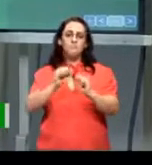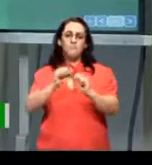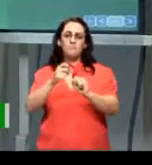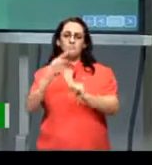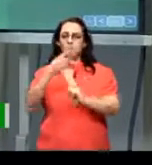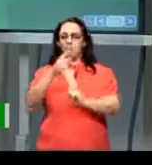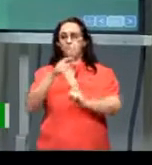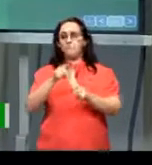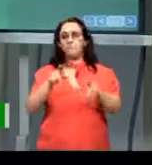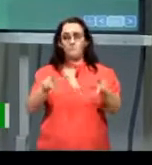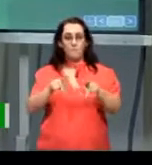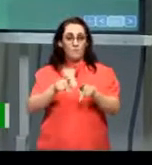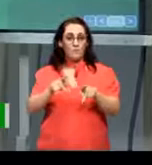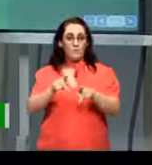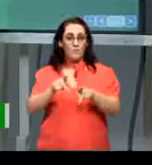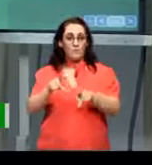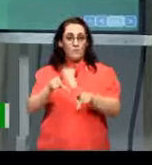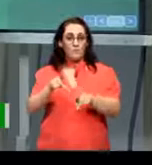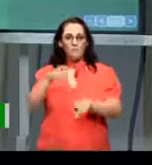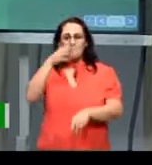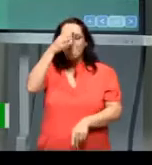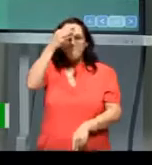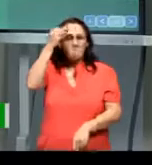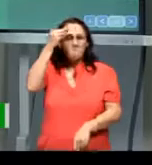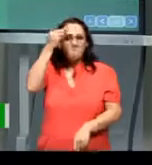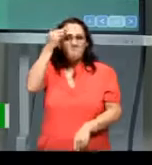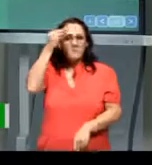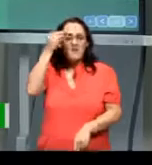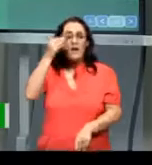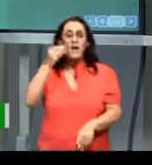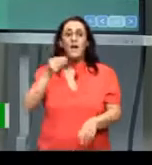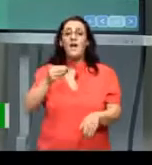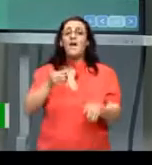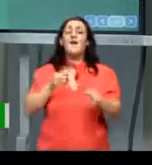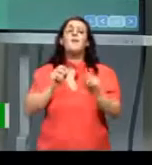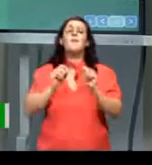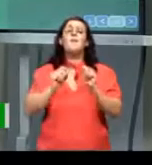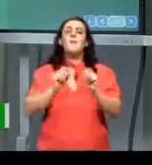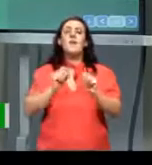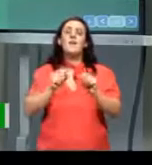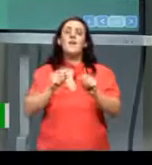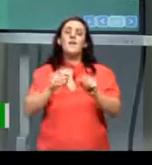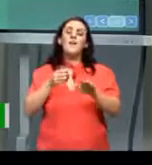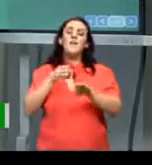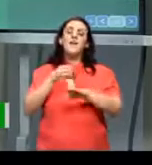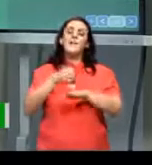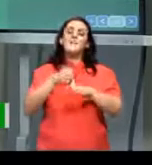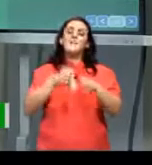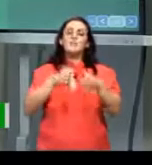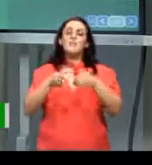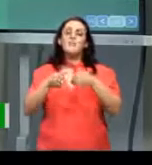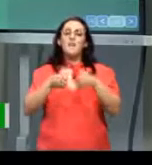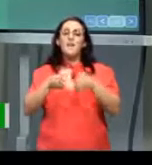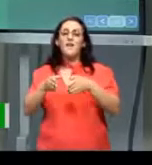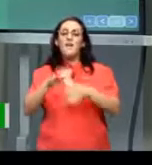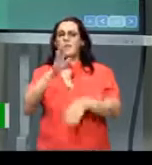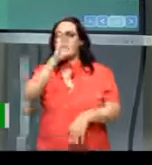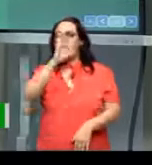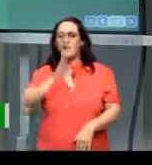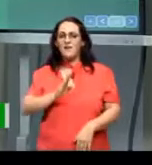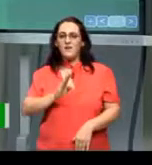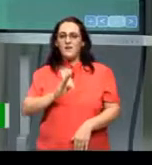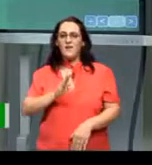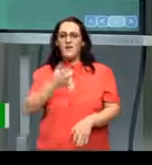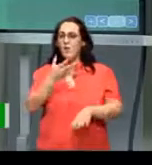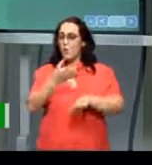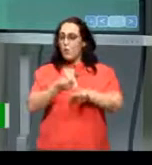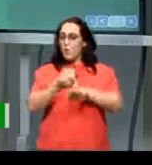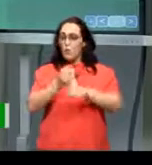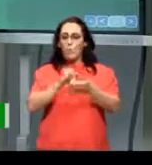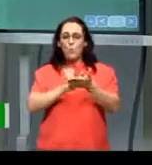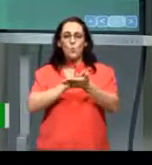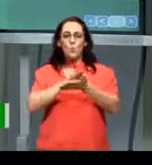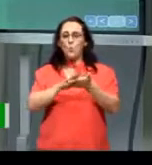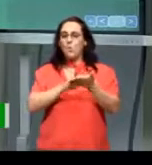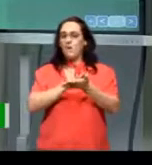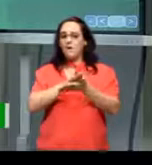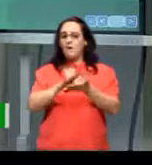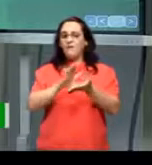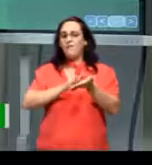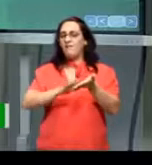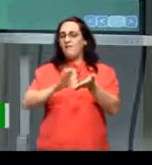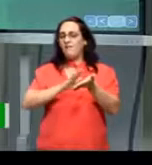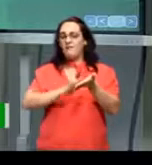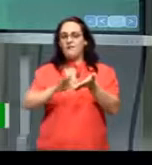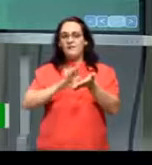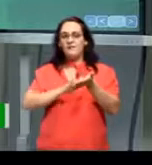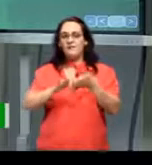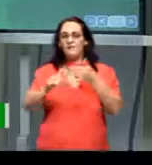professor. Não se esqueça que o acesso ao aplicativo é gratuito e não consome os dados da sua internet. Você pode